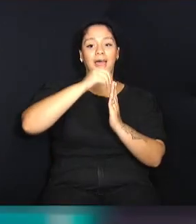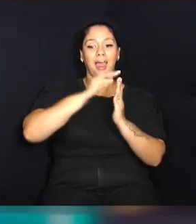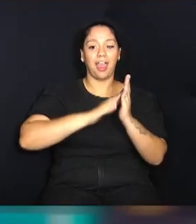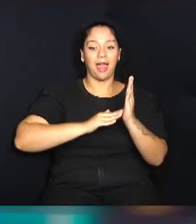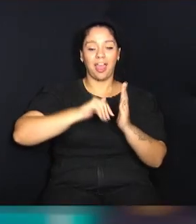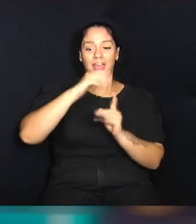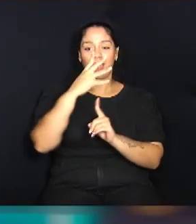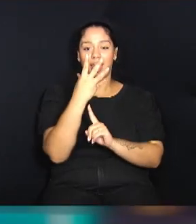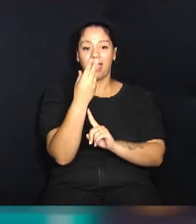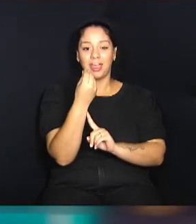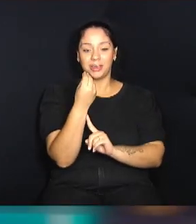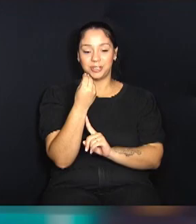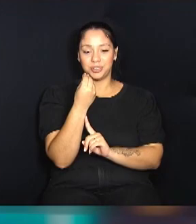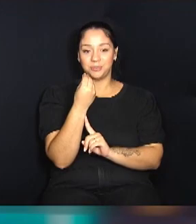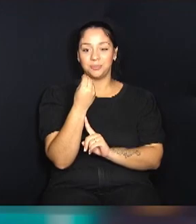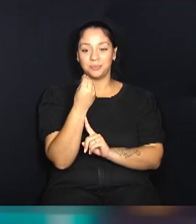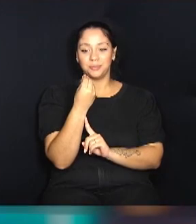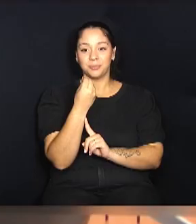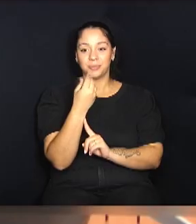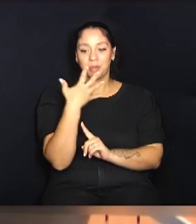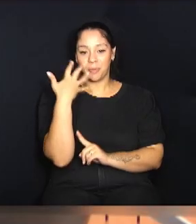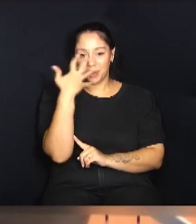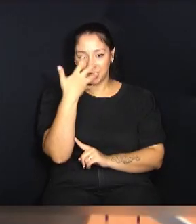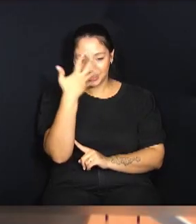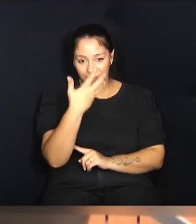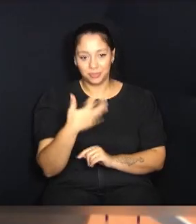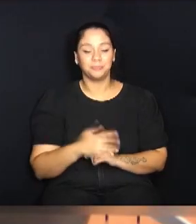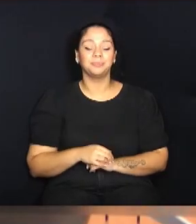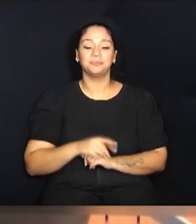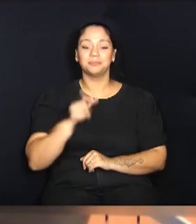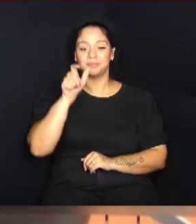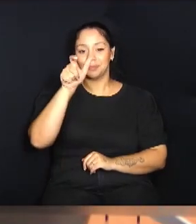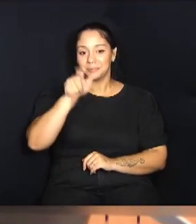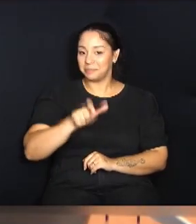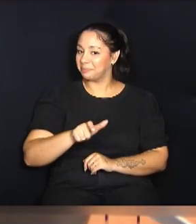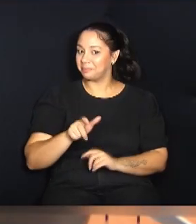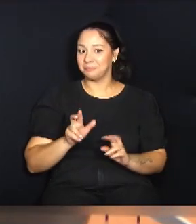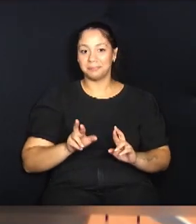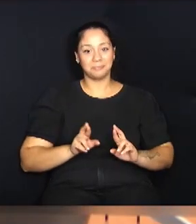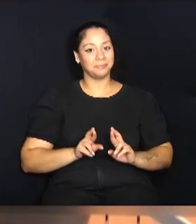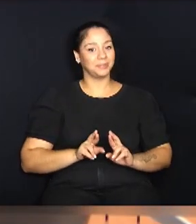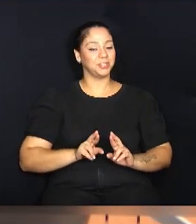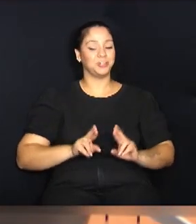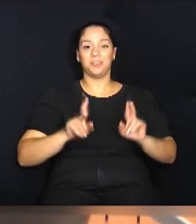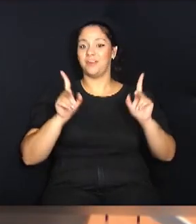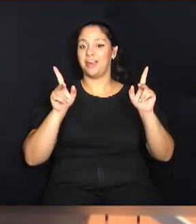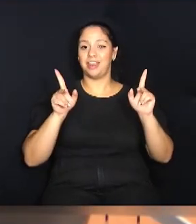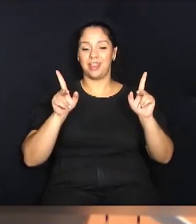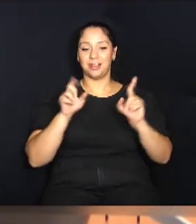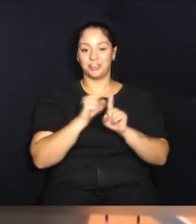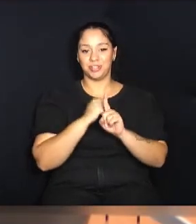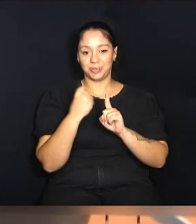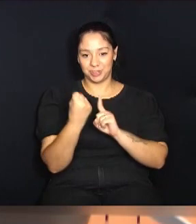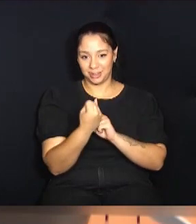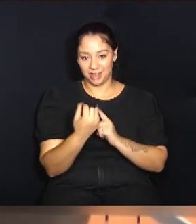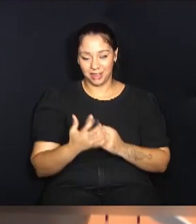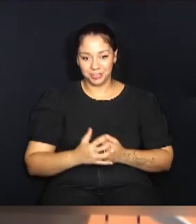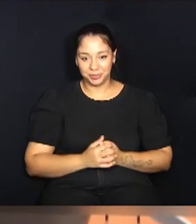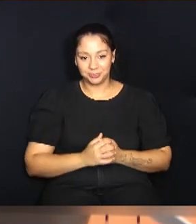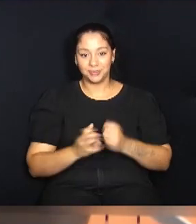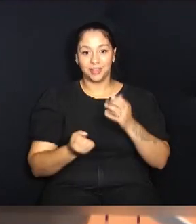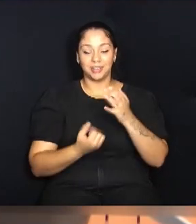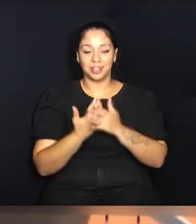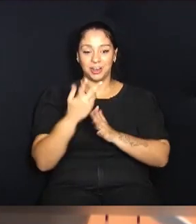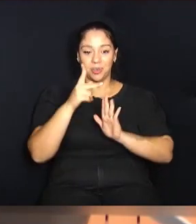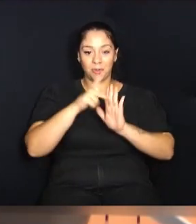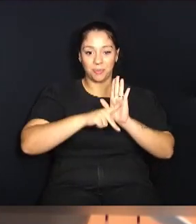Paula Savoy, também uma mulher que faz uma diferença imensa na sociedade. Criadora do